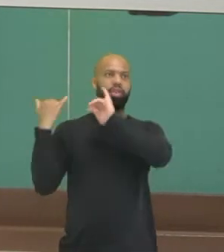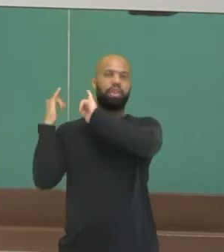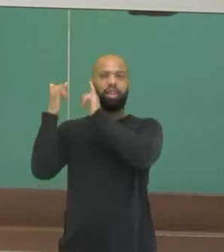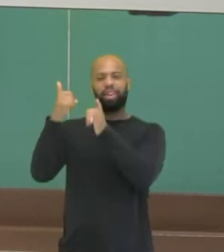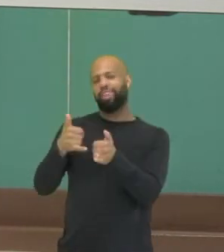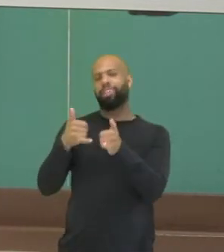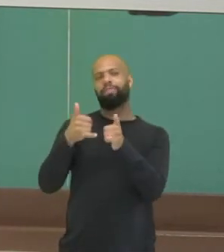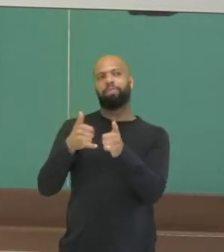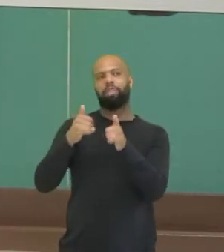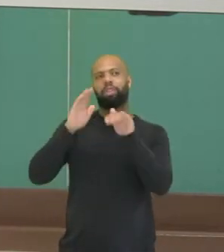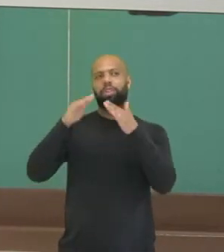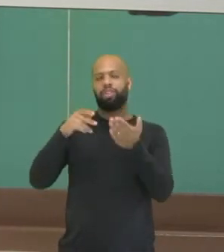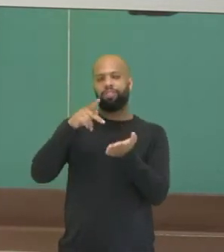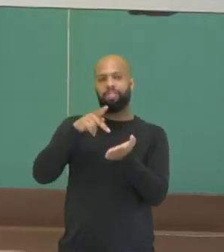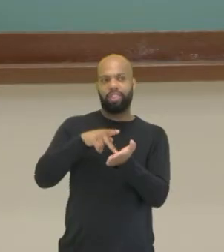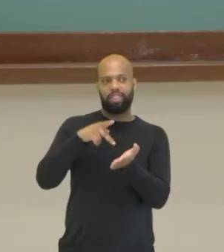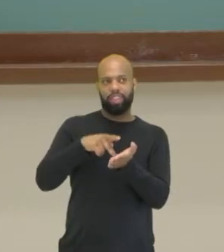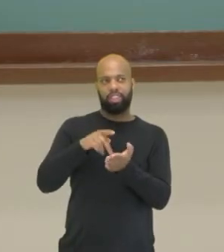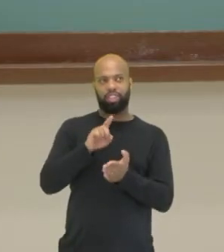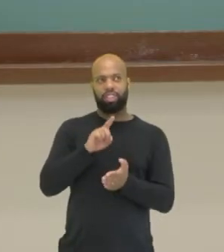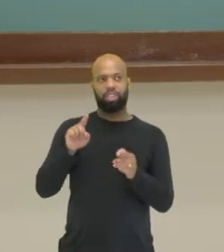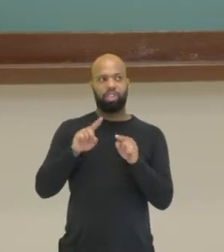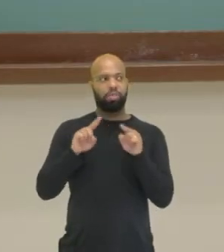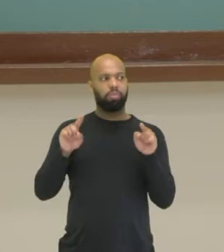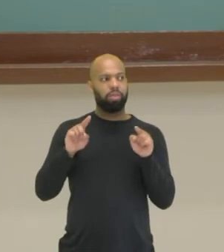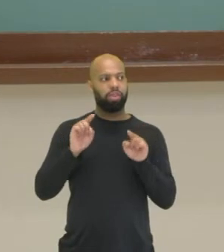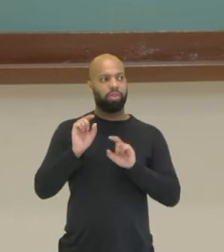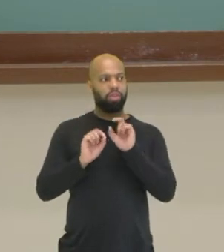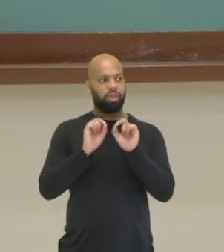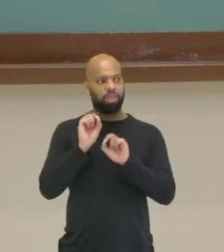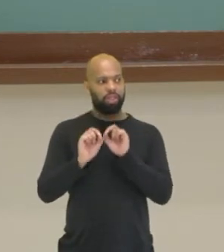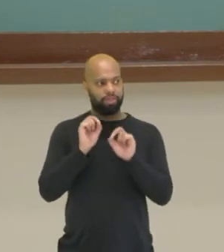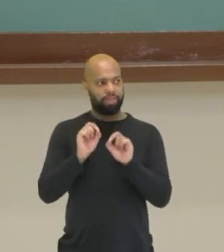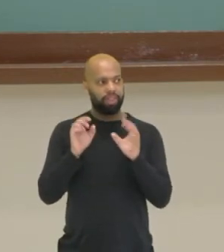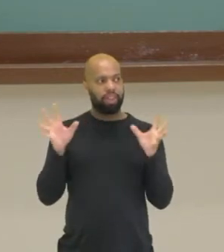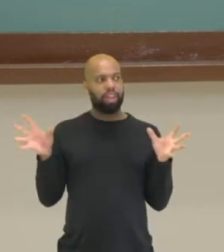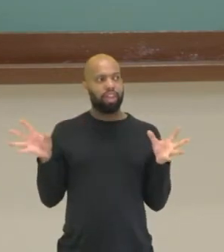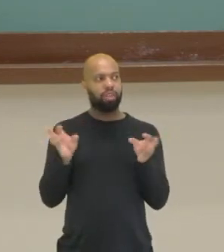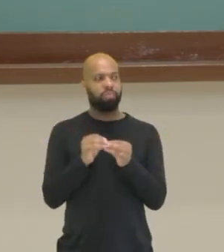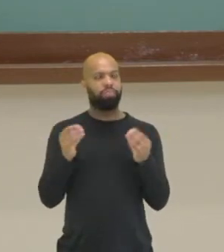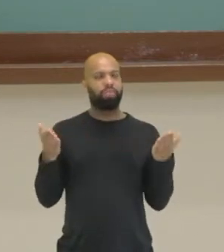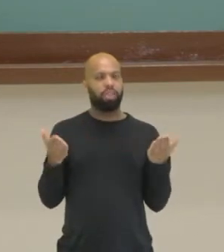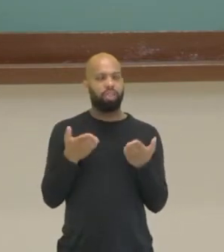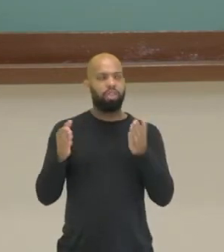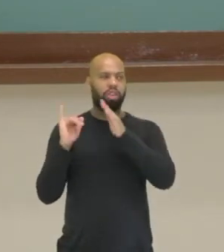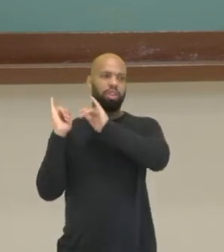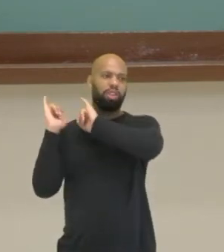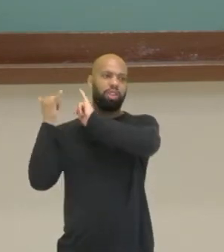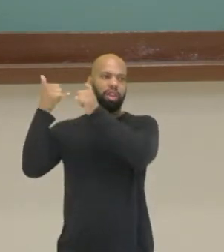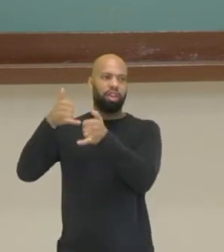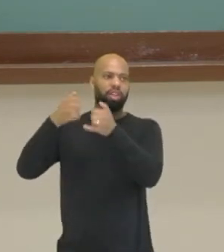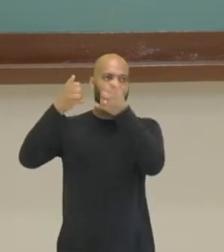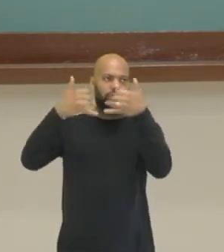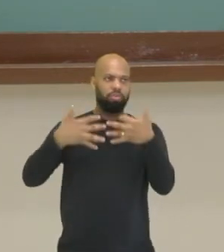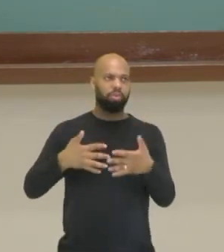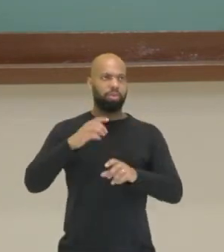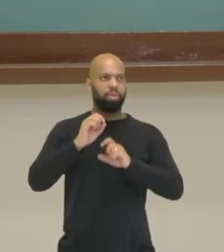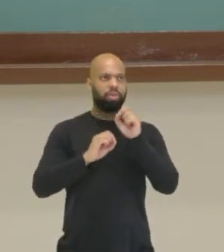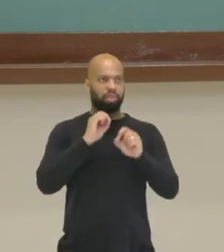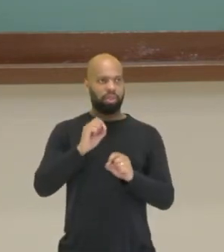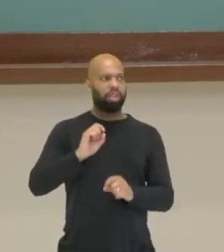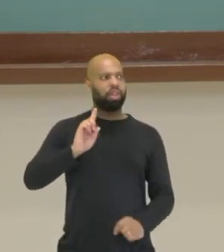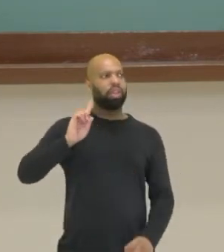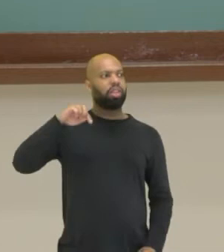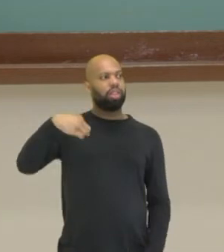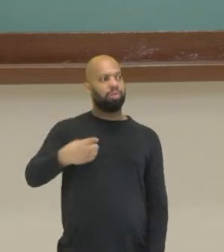bem a verdade. Mais ou menos, resumidamente, a lenda conta o seguinte: Logo